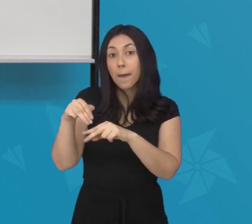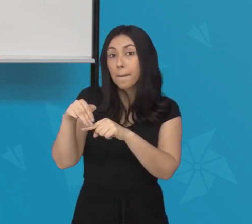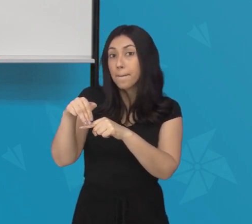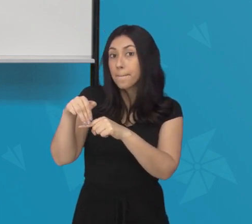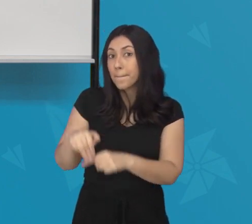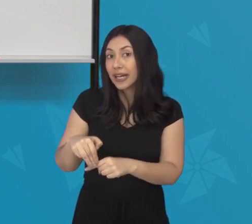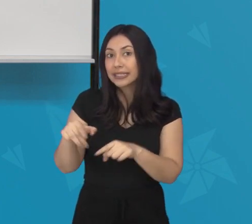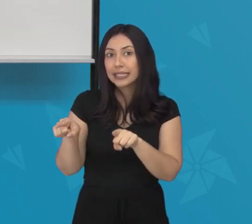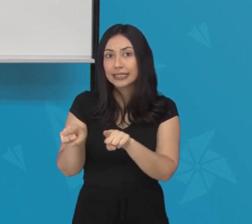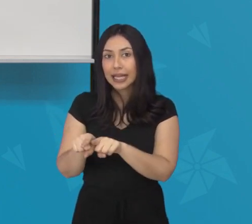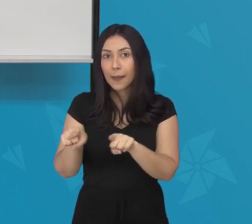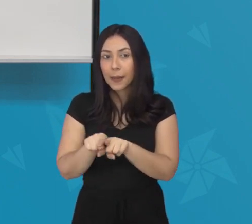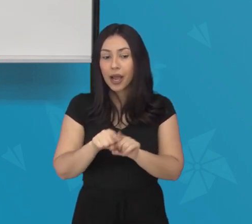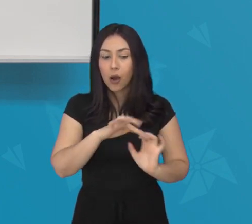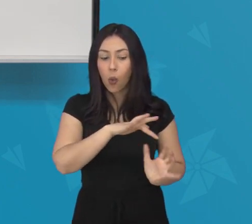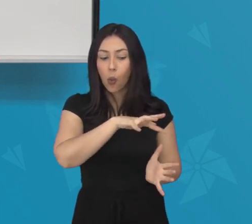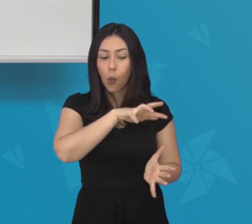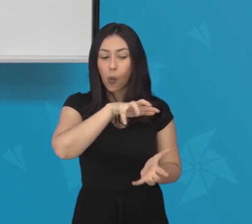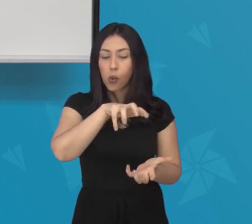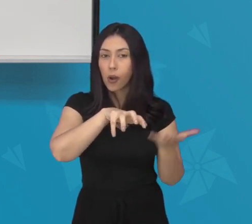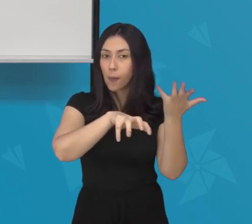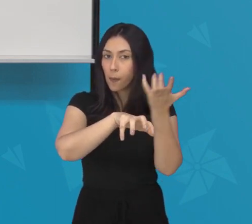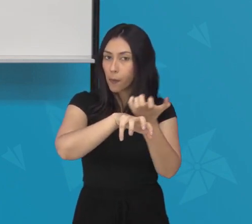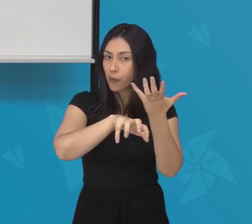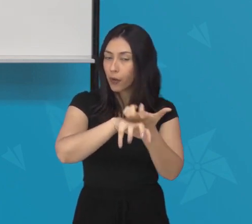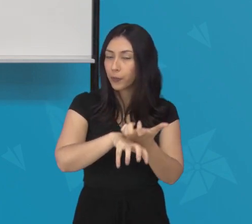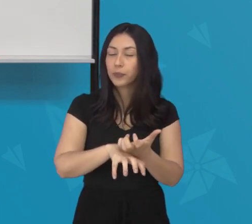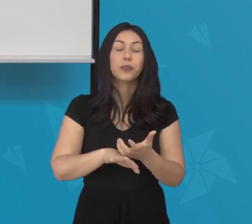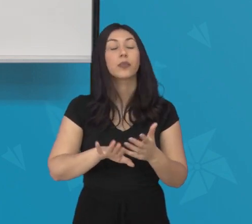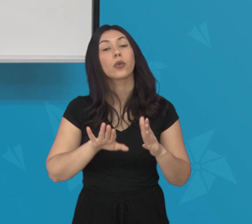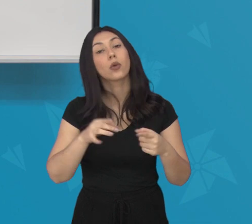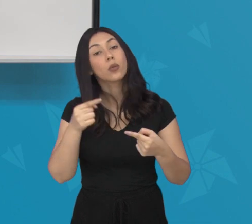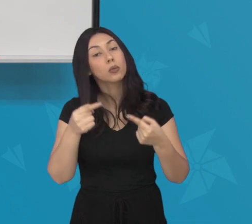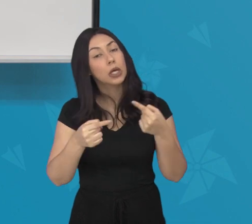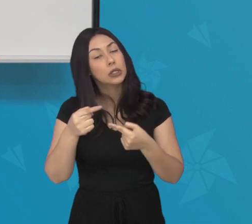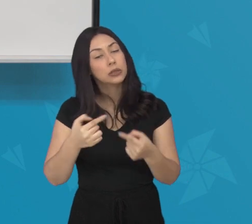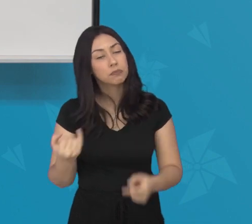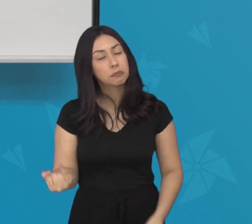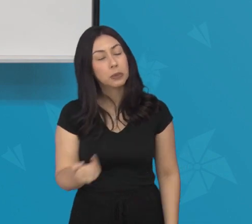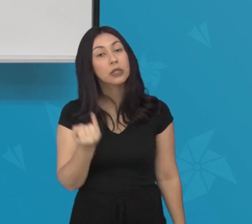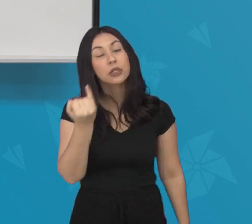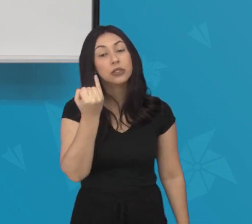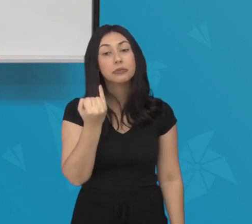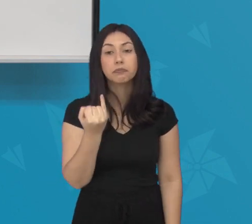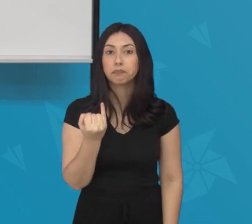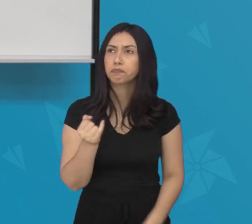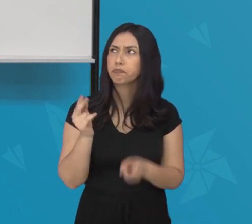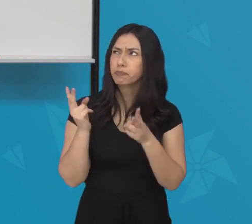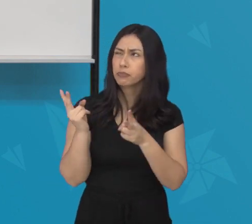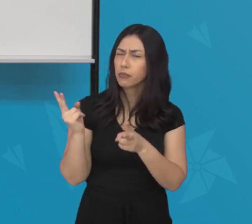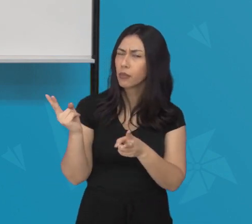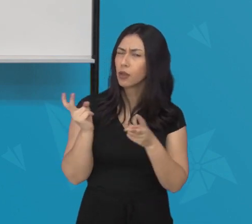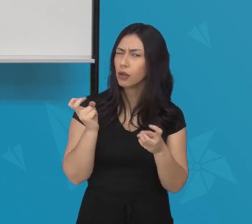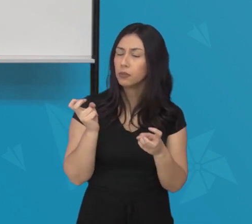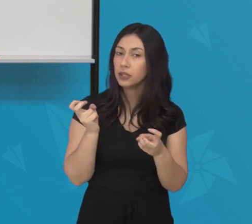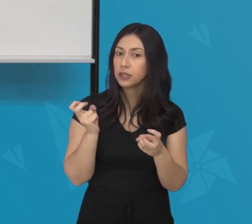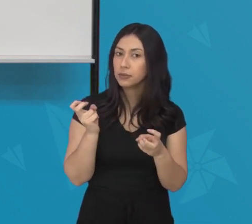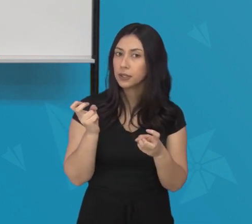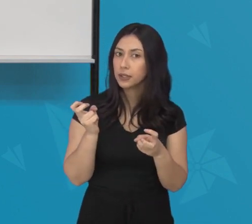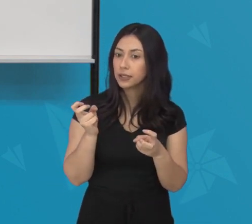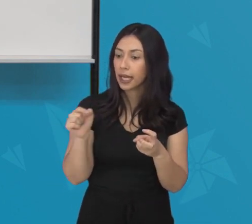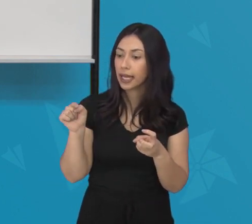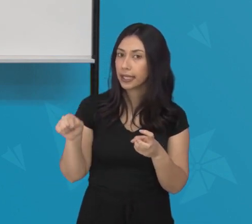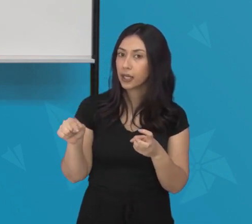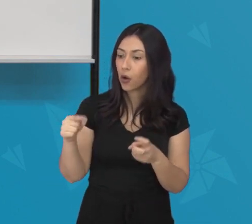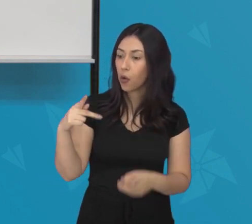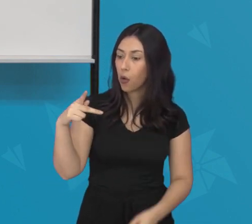a gravidade. Aqui a gente tem uma discussão importante. Perceberam que